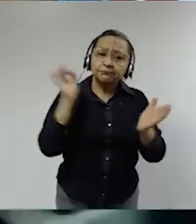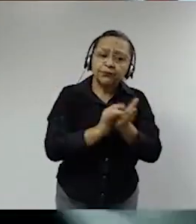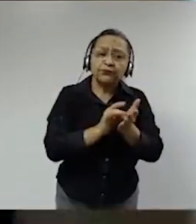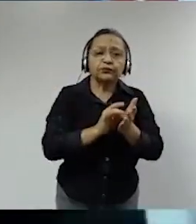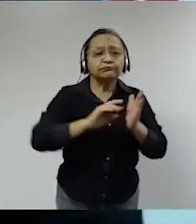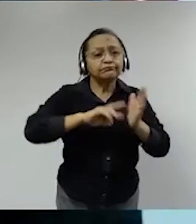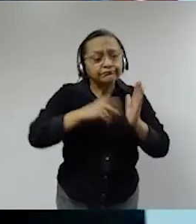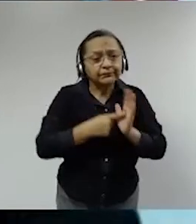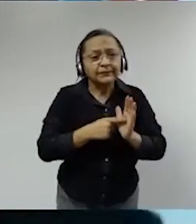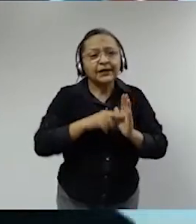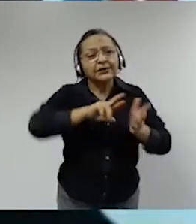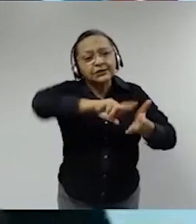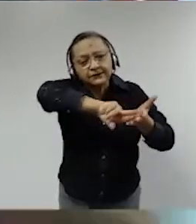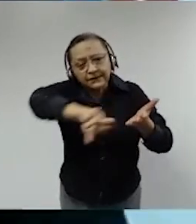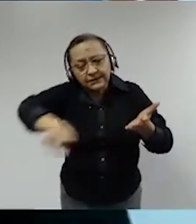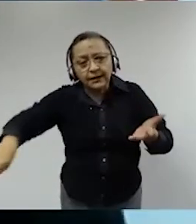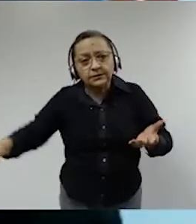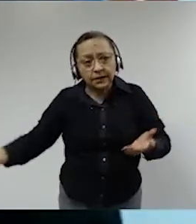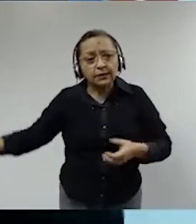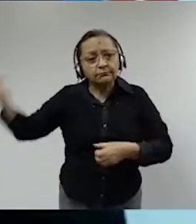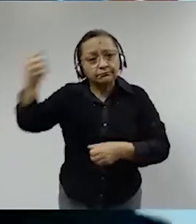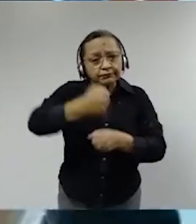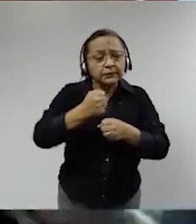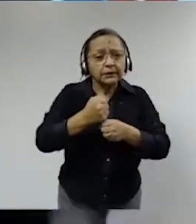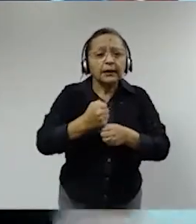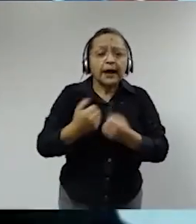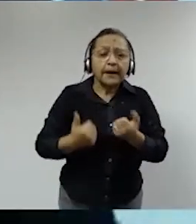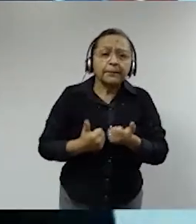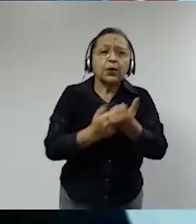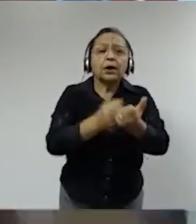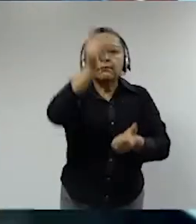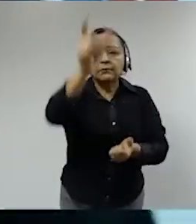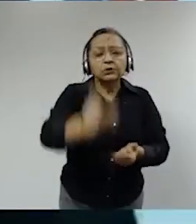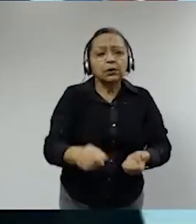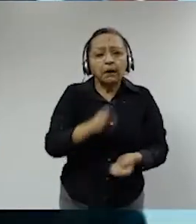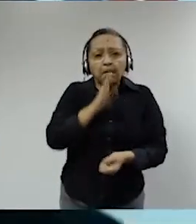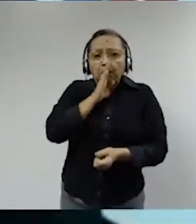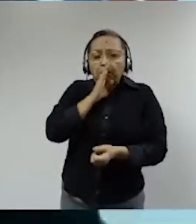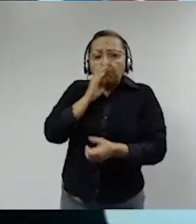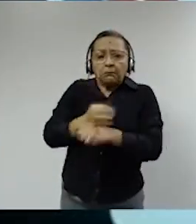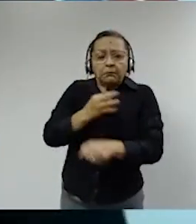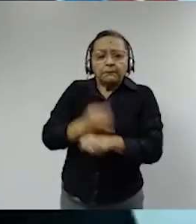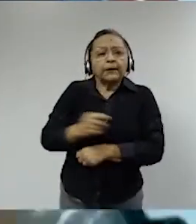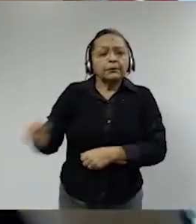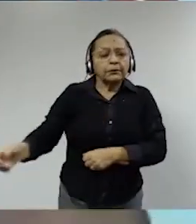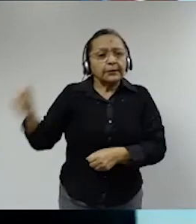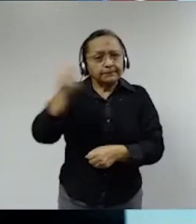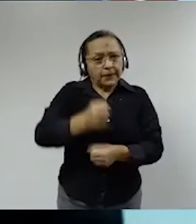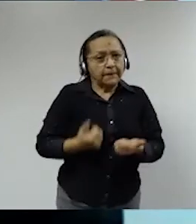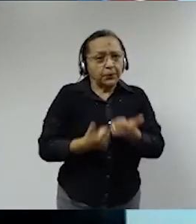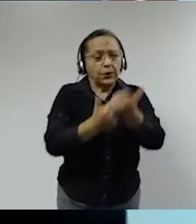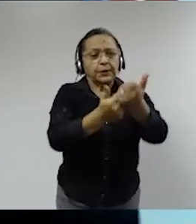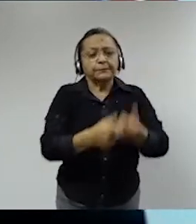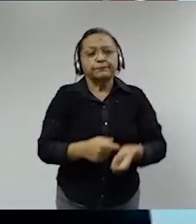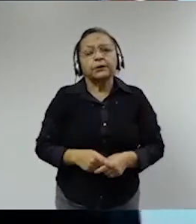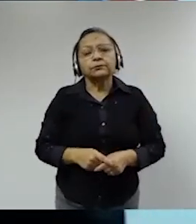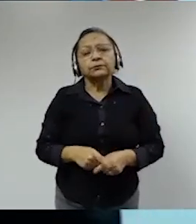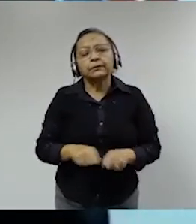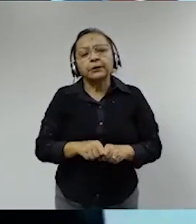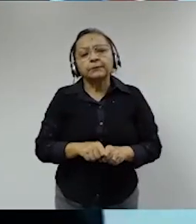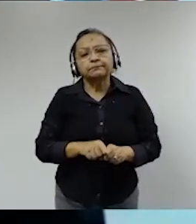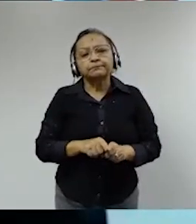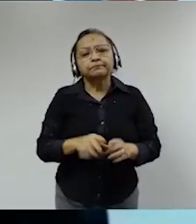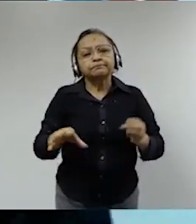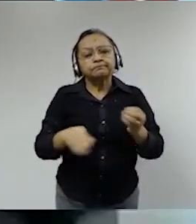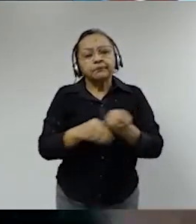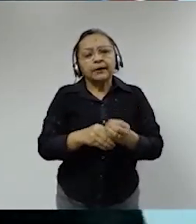casa que dá voz àqueles que não têm voz. E parafraseando e adequando uma fala de um grande advogado